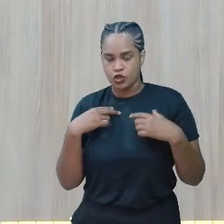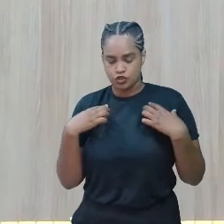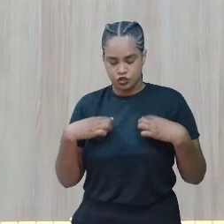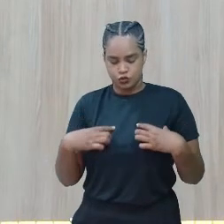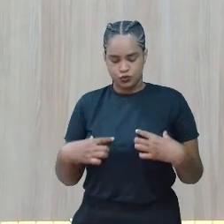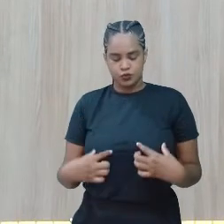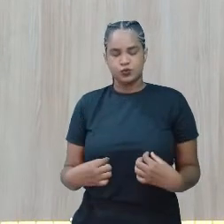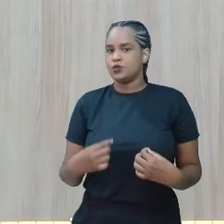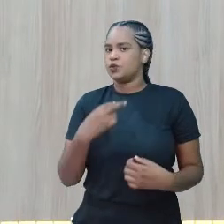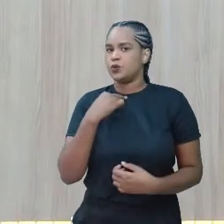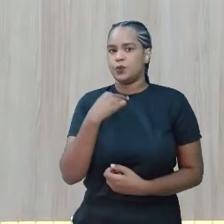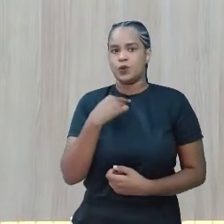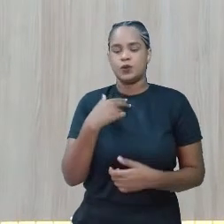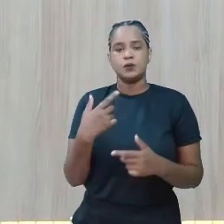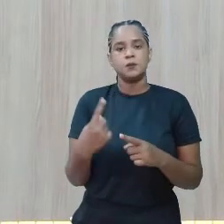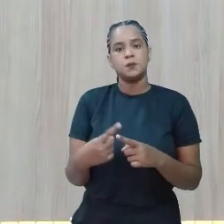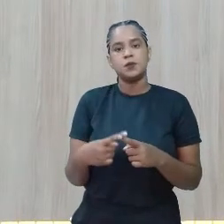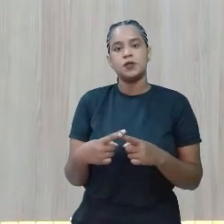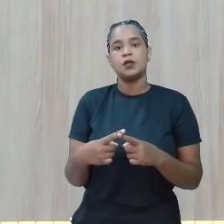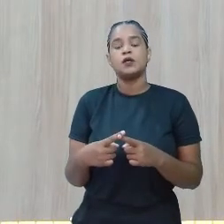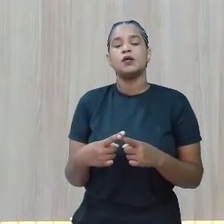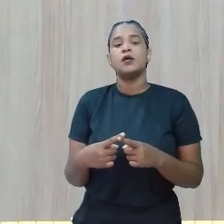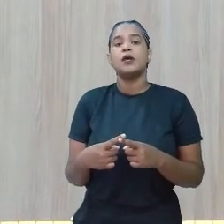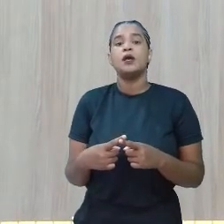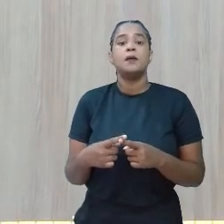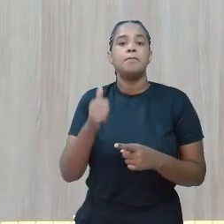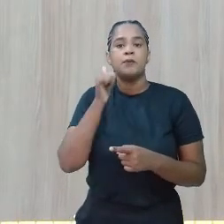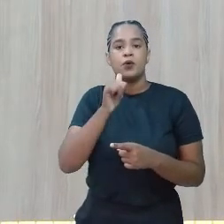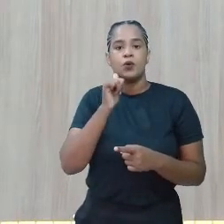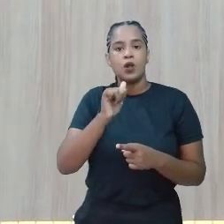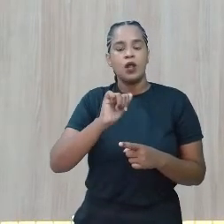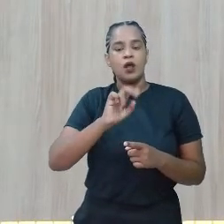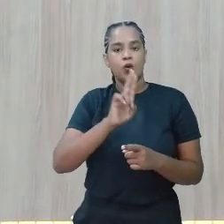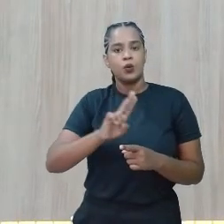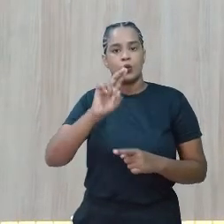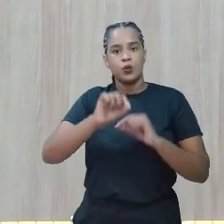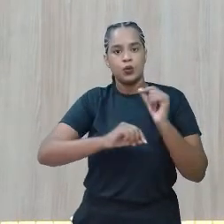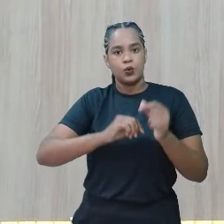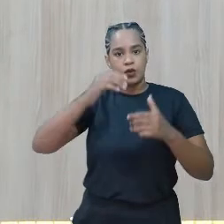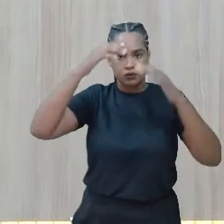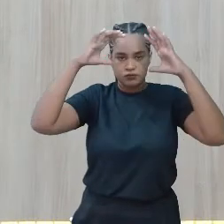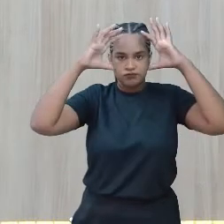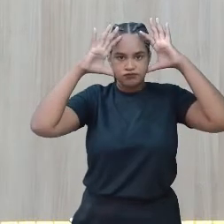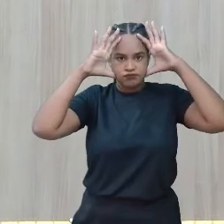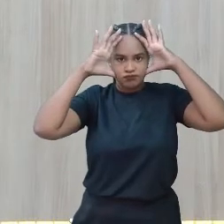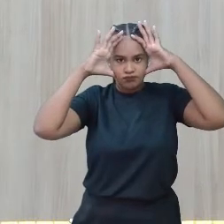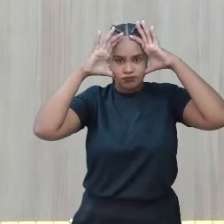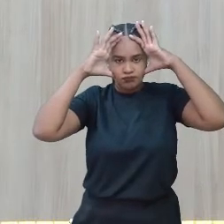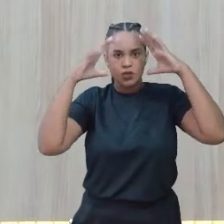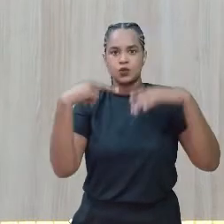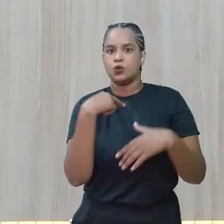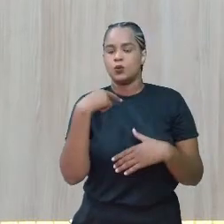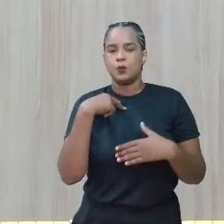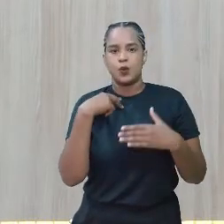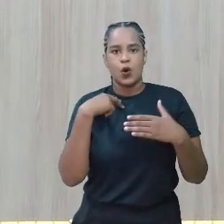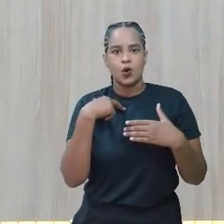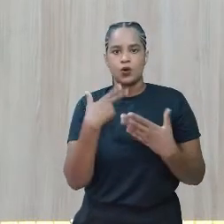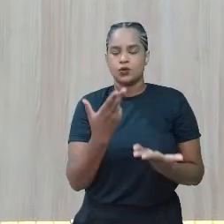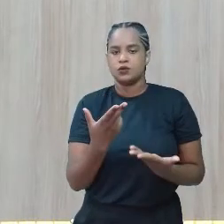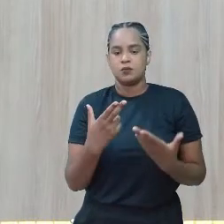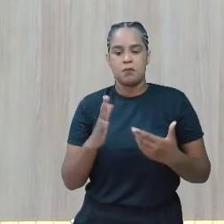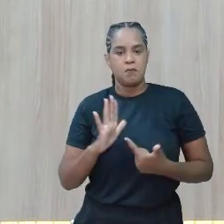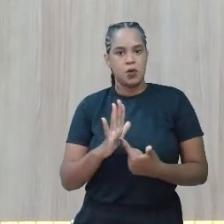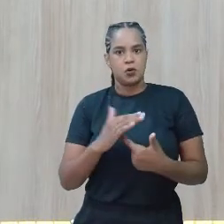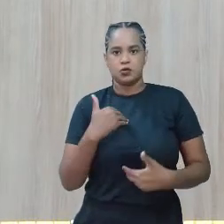biquíni, porque lá as mulheres usam burca e em nem todos os lugares é permitido o uso de roupa onde expõe